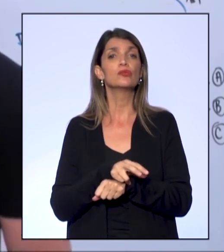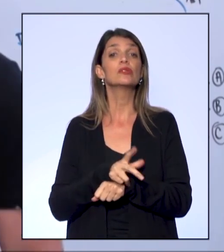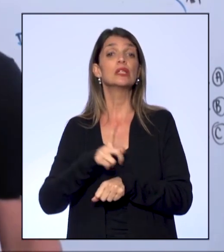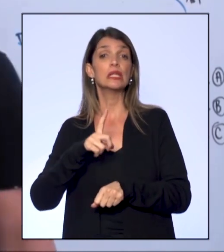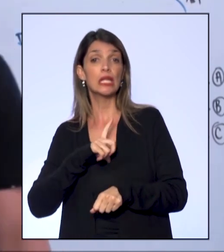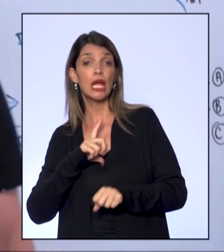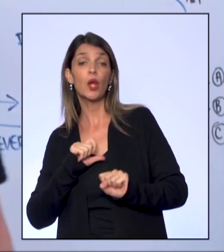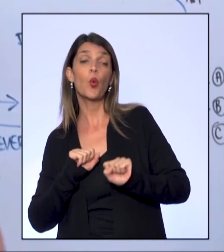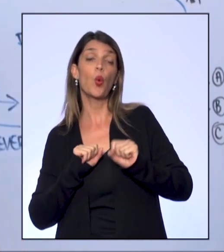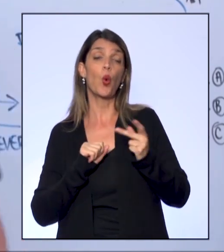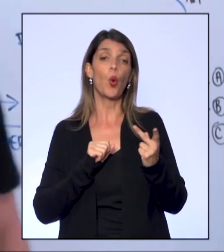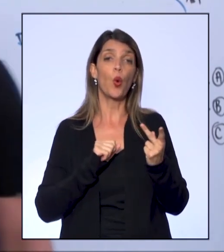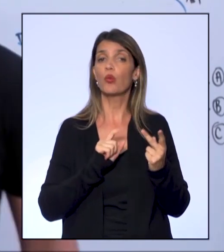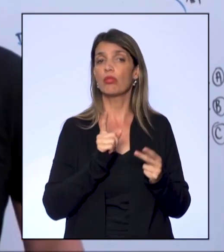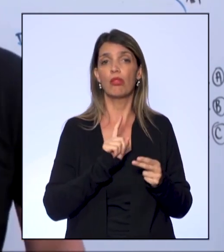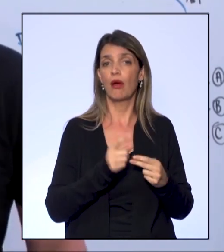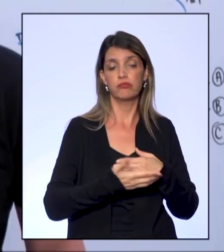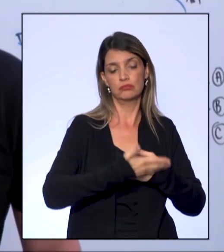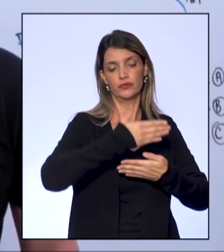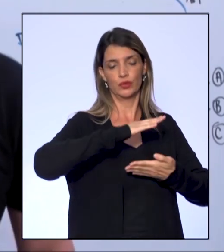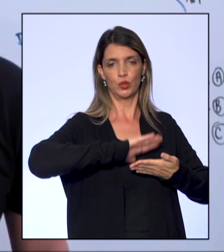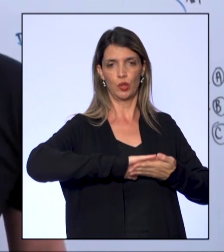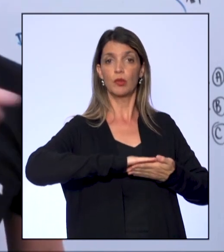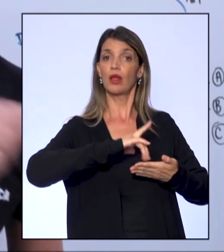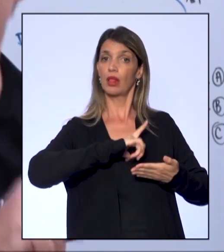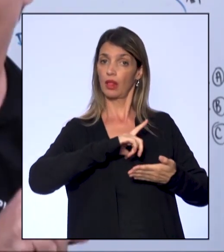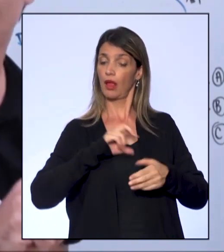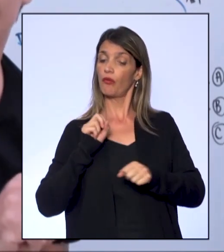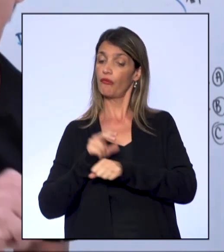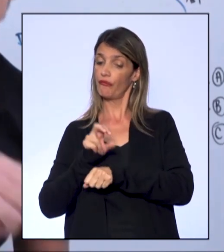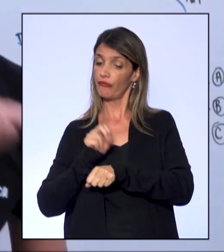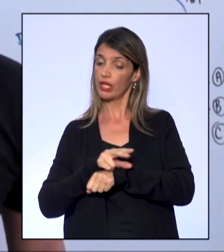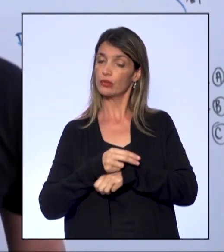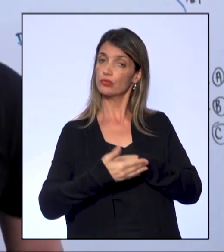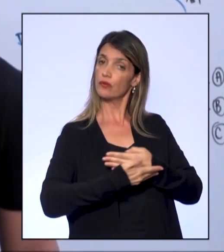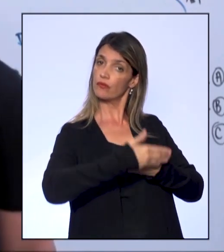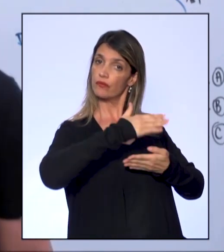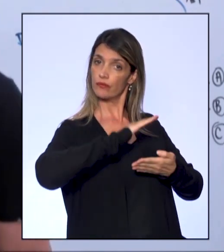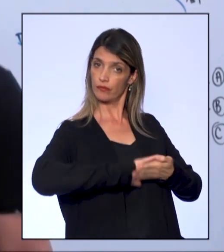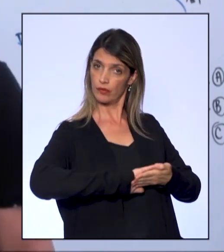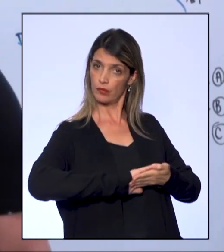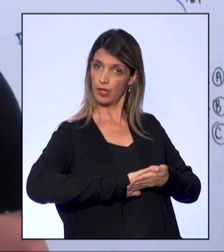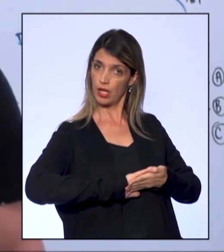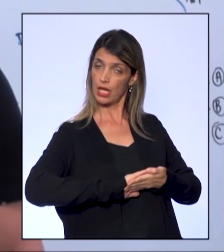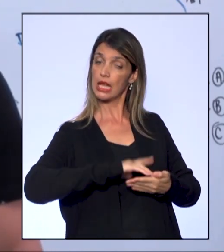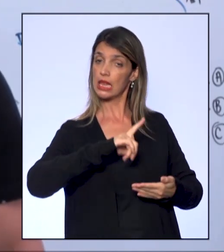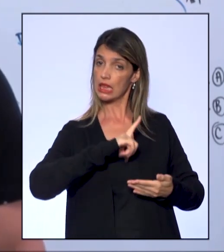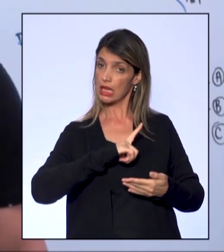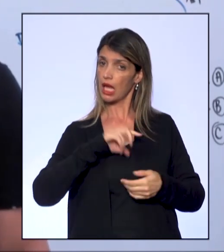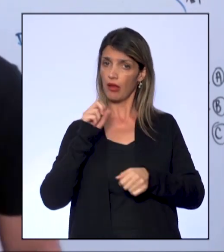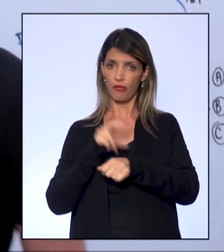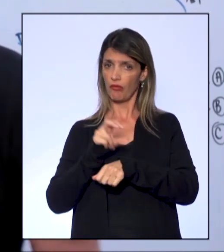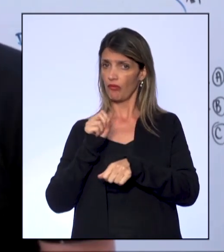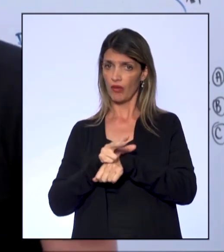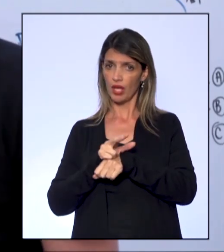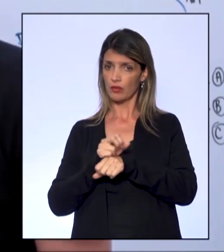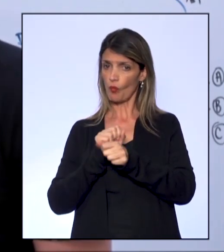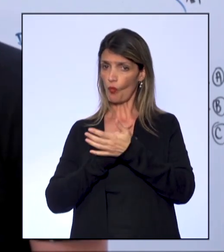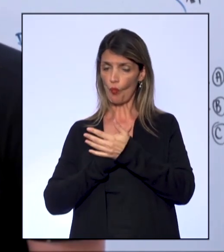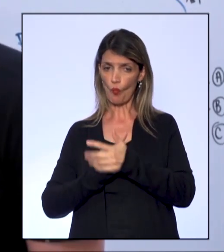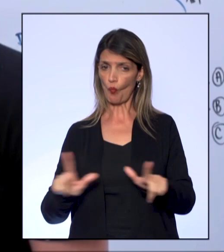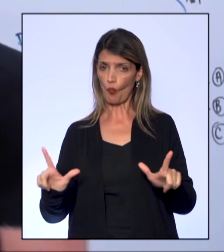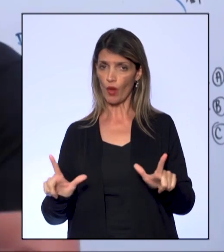um envelope. Então já começa anotando aí. Existe vírus que é envelopado e existe vírus que não é envelopado. Exemplo,